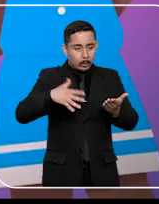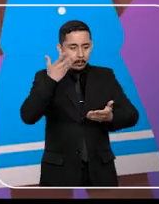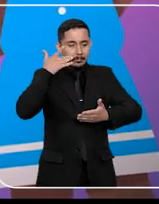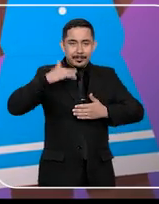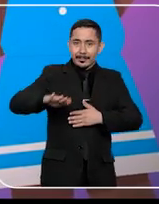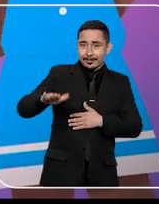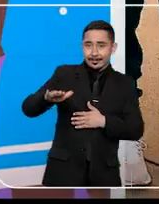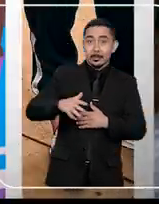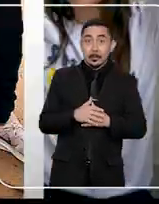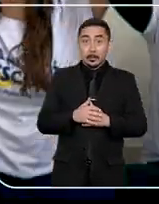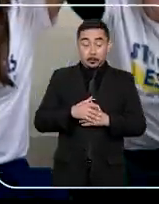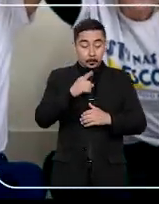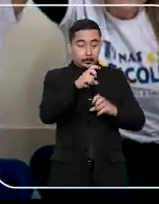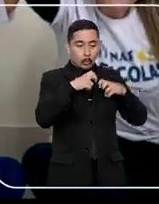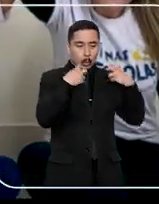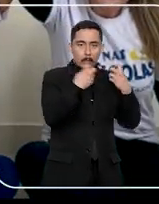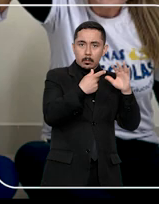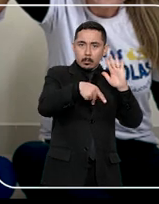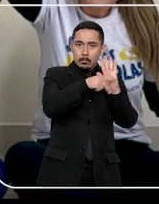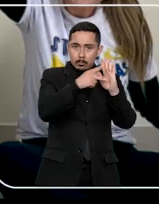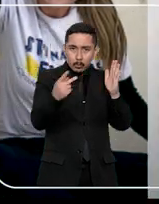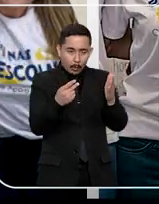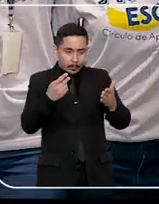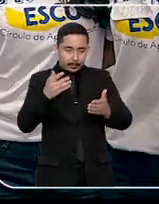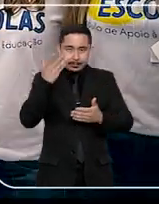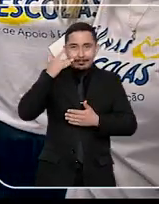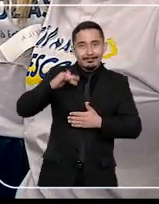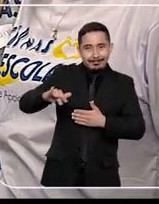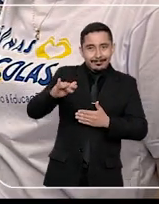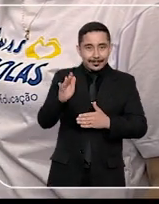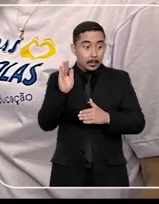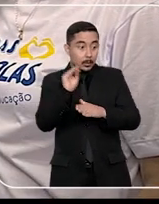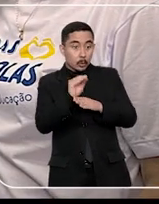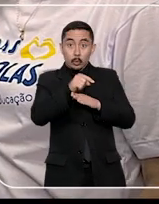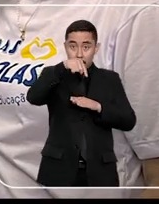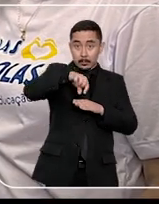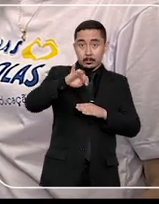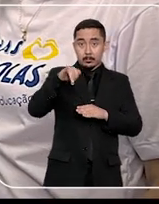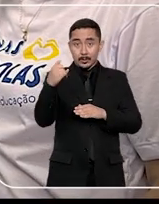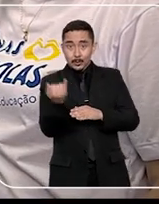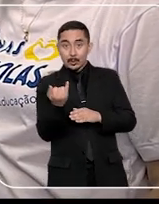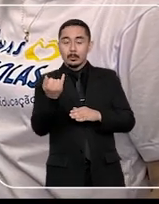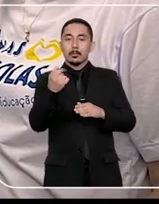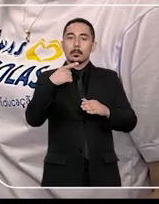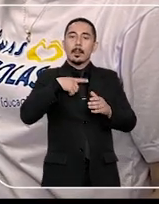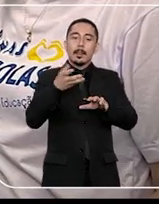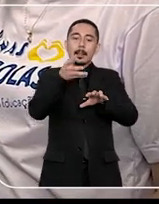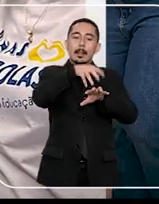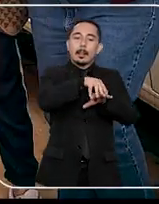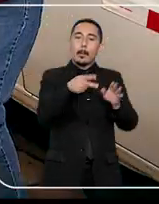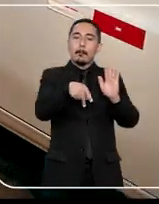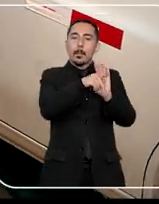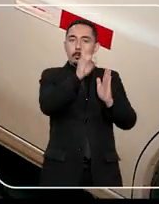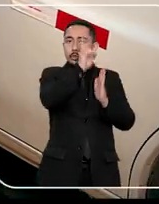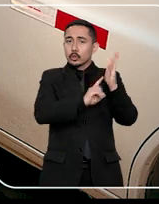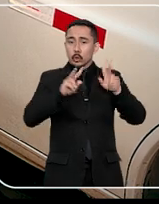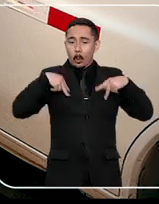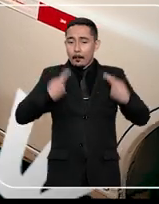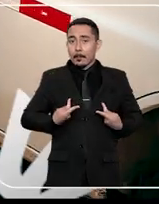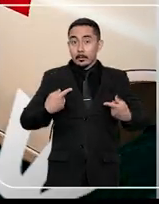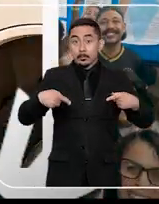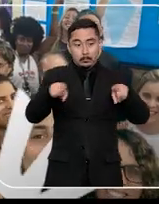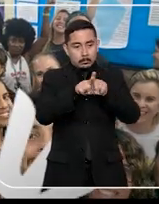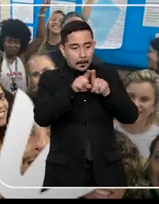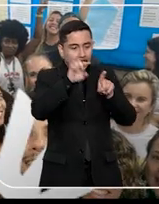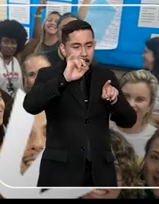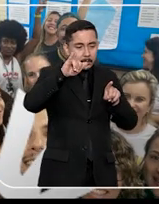Infância, a Comissão da Primeira Infância do Superior Tribunal de Justiça integra o Programa de Direitos Humanos